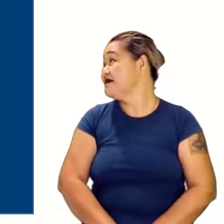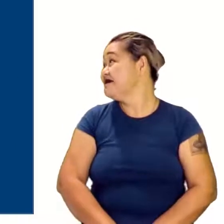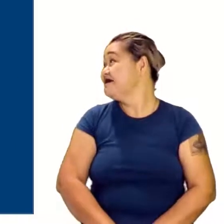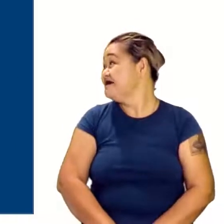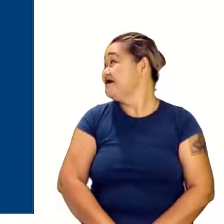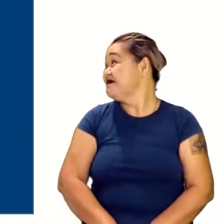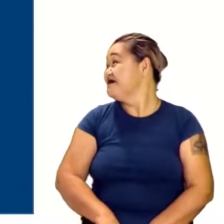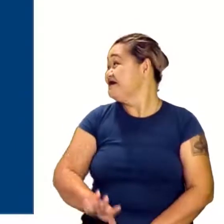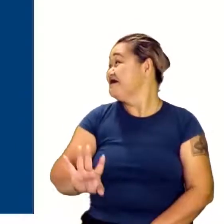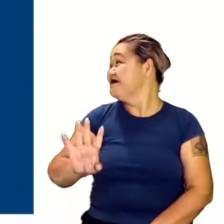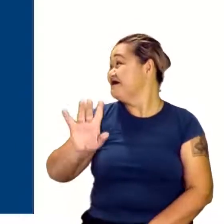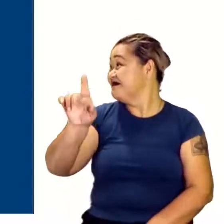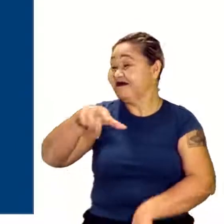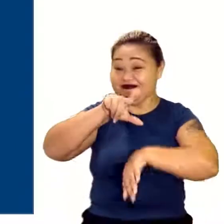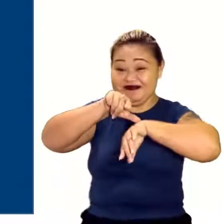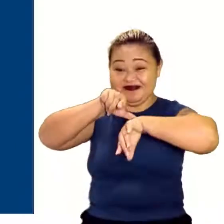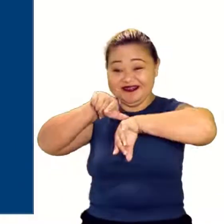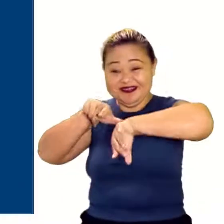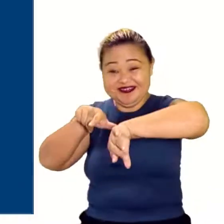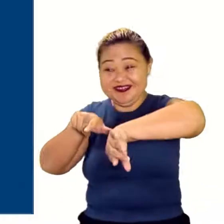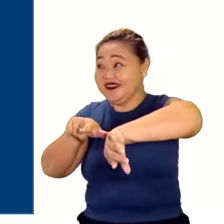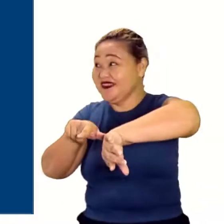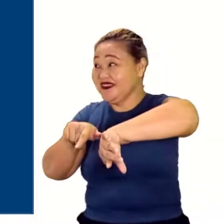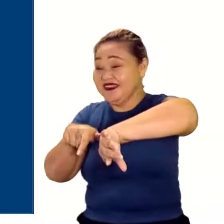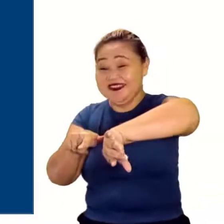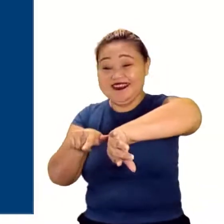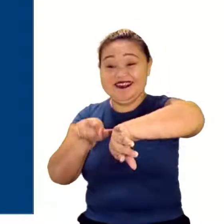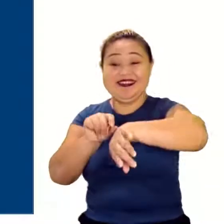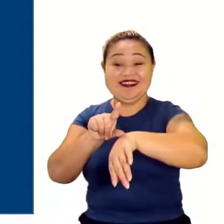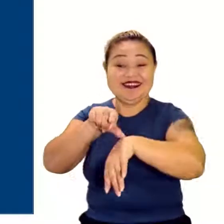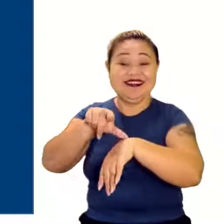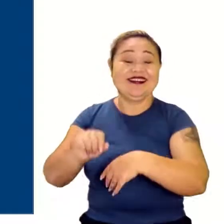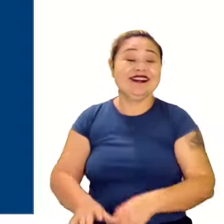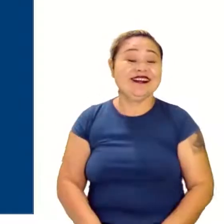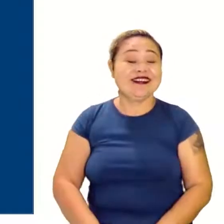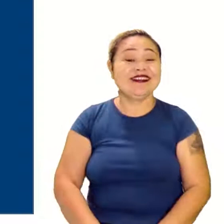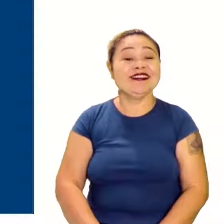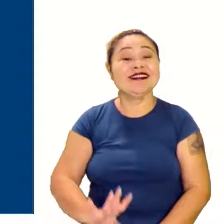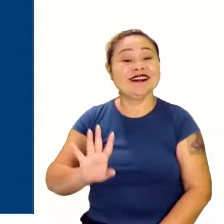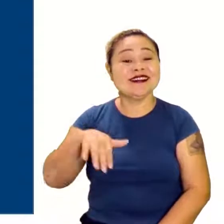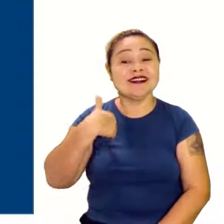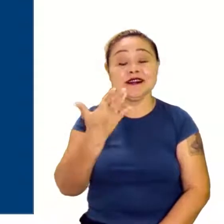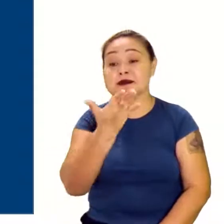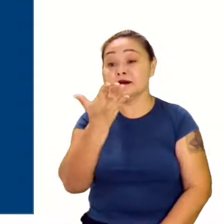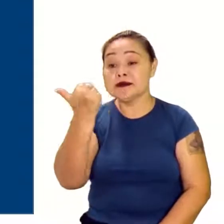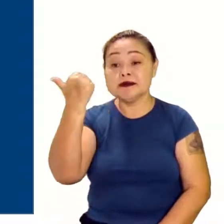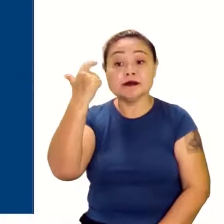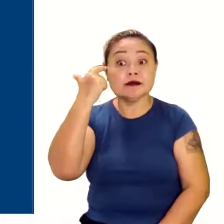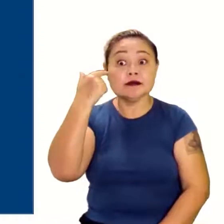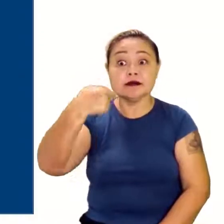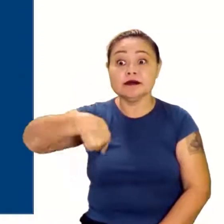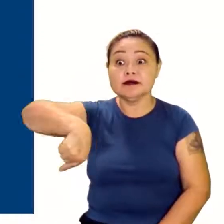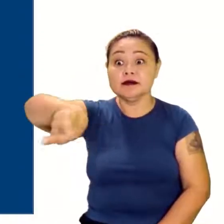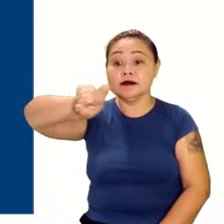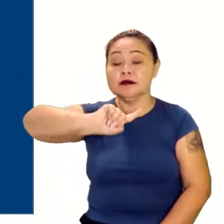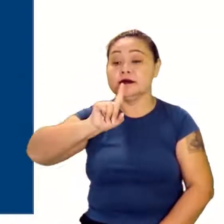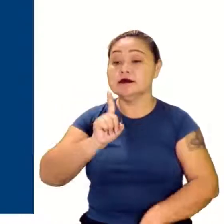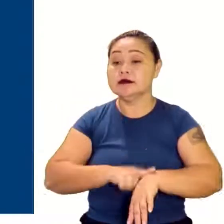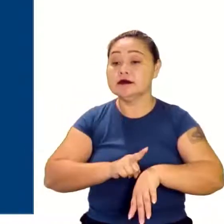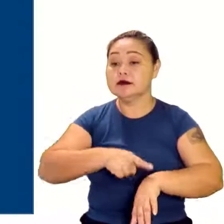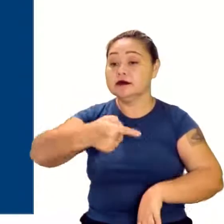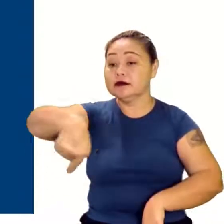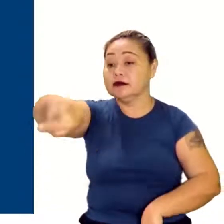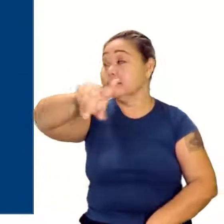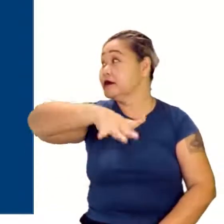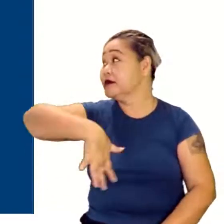Tinha dias que não tínhamos o nosso reloginho. Tum, tum, tum, tum, tum. Vamos lá, pensa um tempinho pra galera.